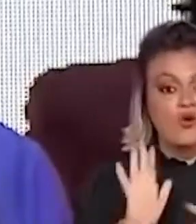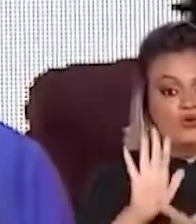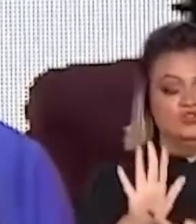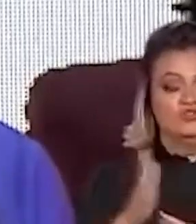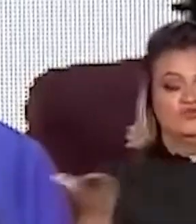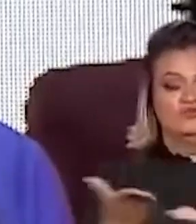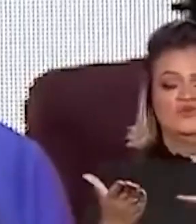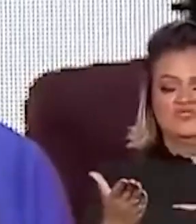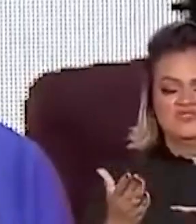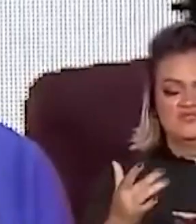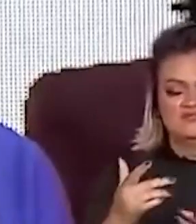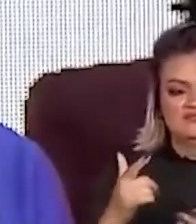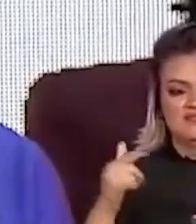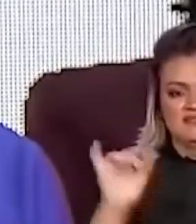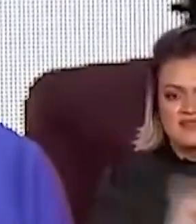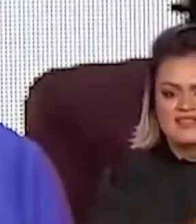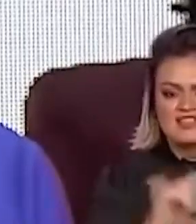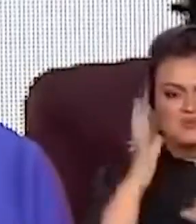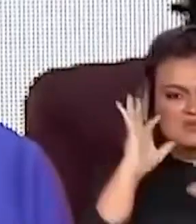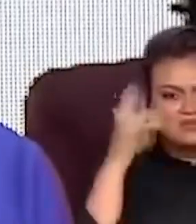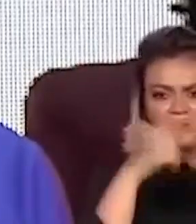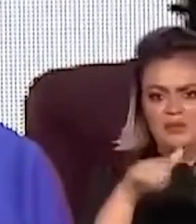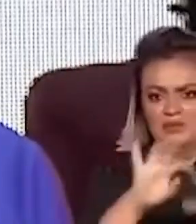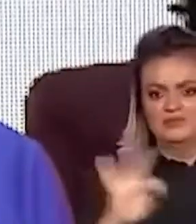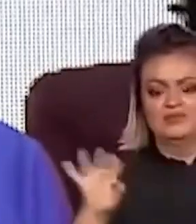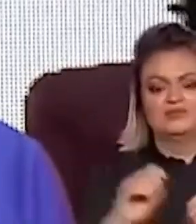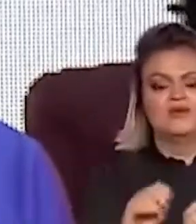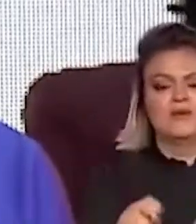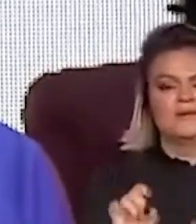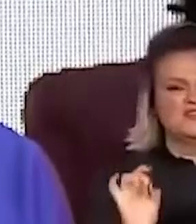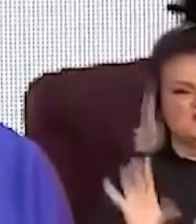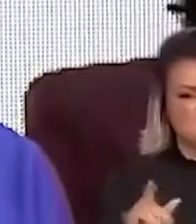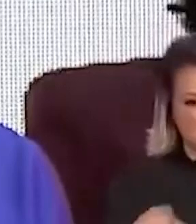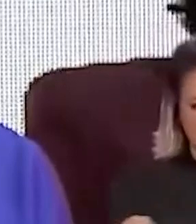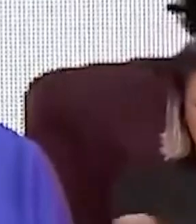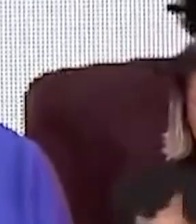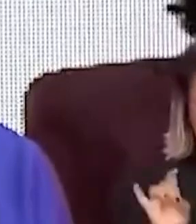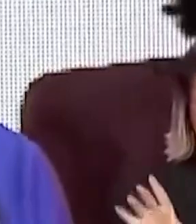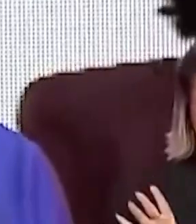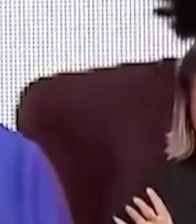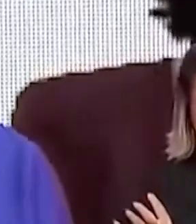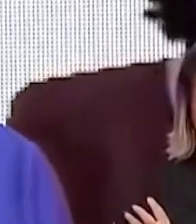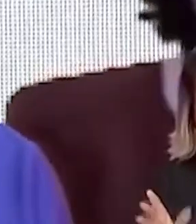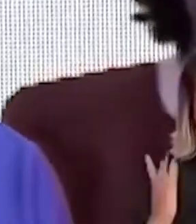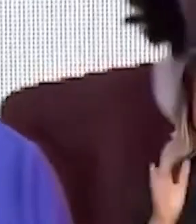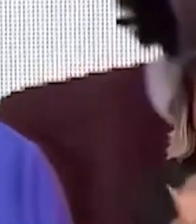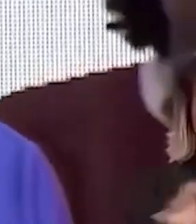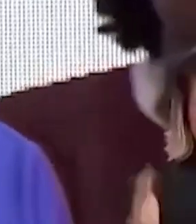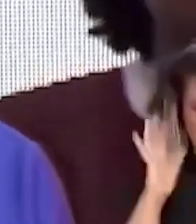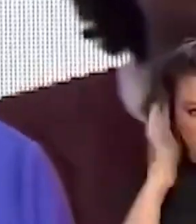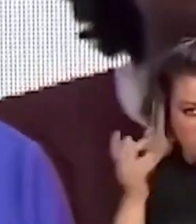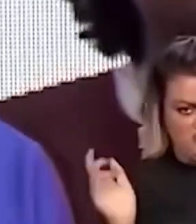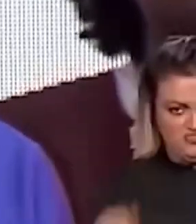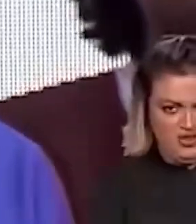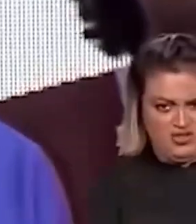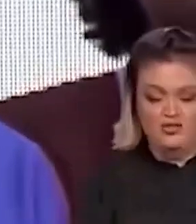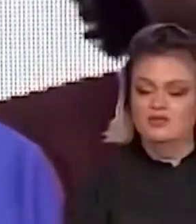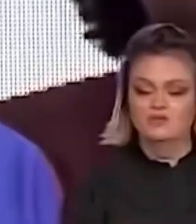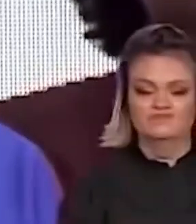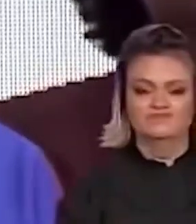fim nessa barbárie. Mas é preciso ir além do combate à intolerável violência física contra as